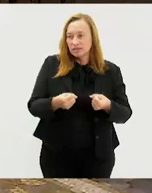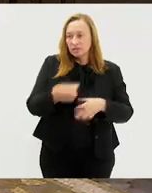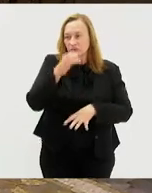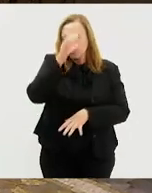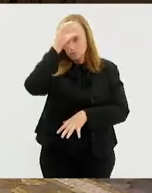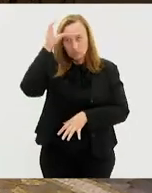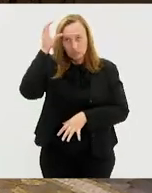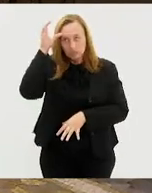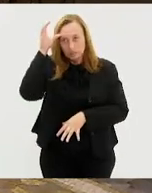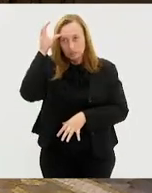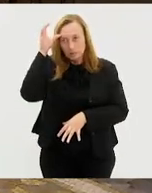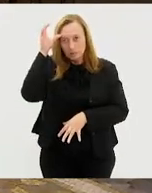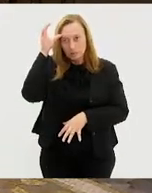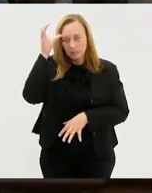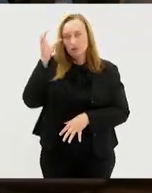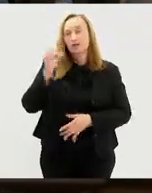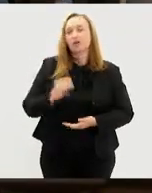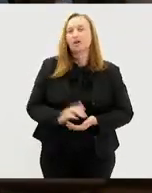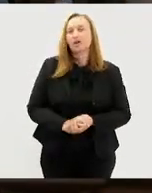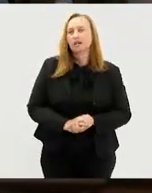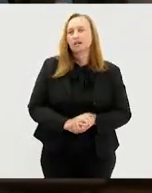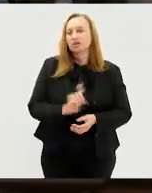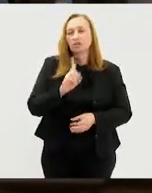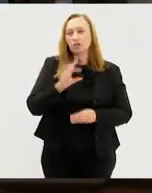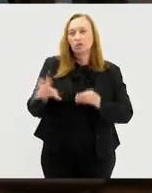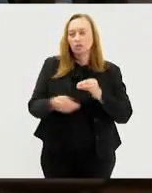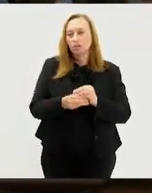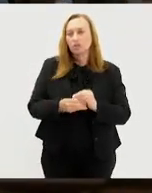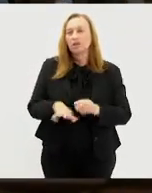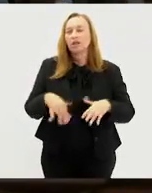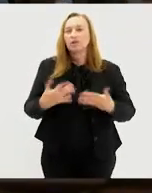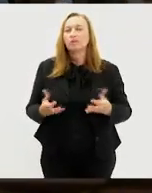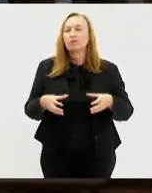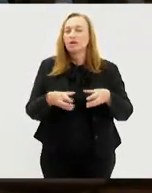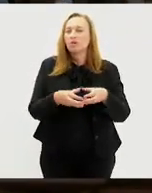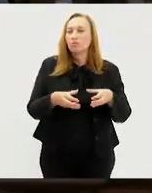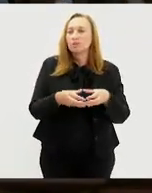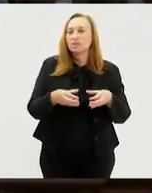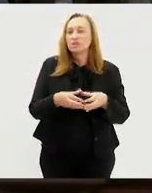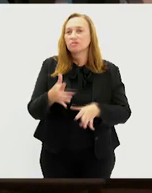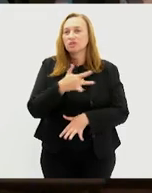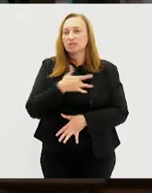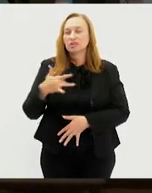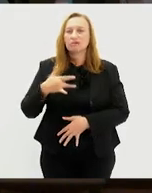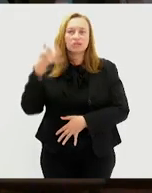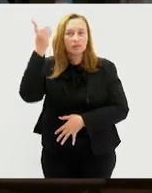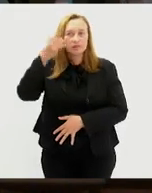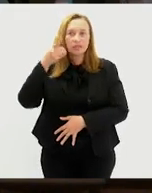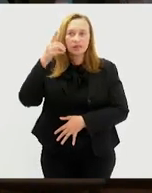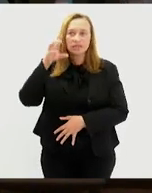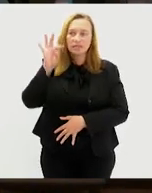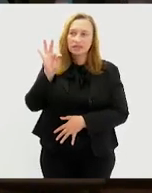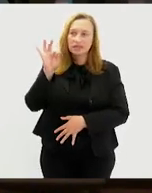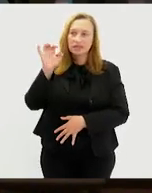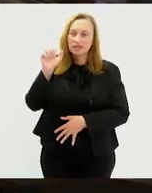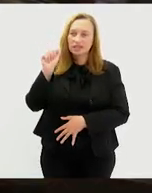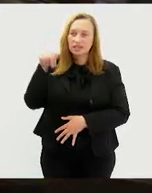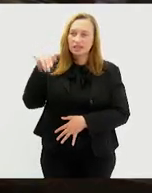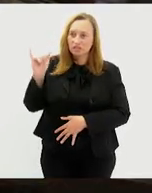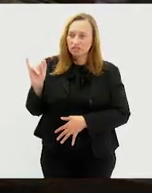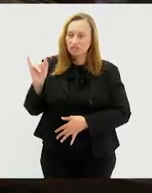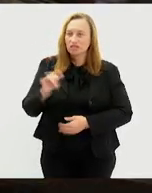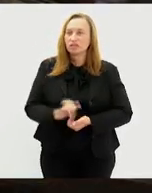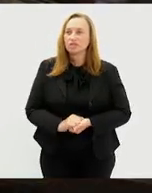em frente pela comissão de saúde Deputado T Vieira